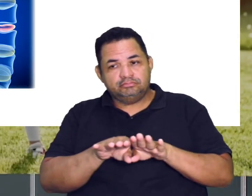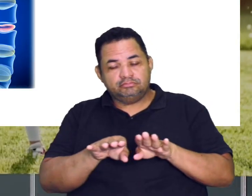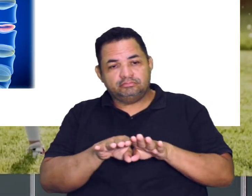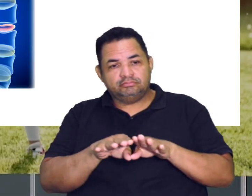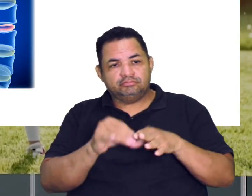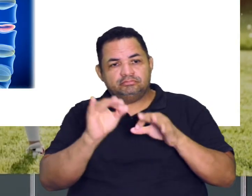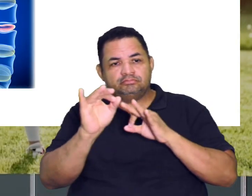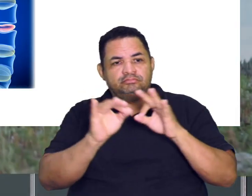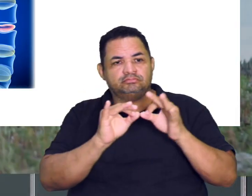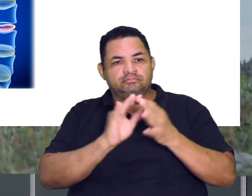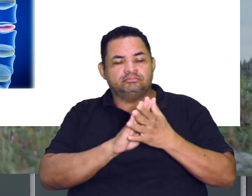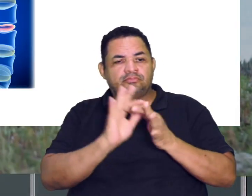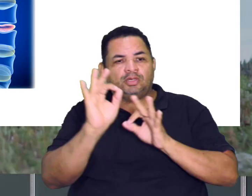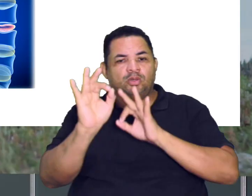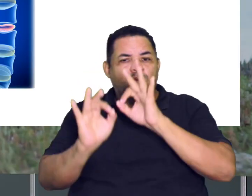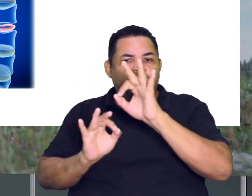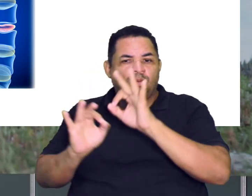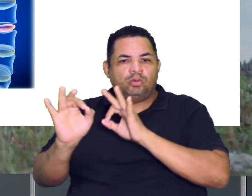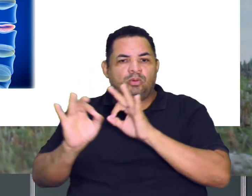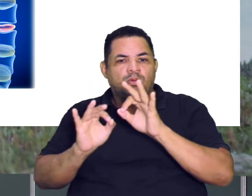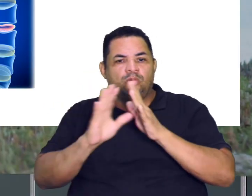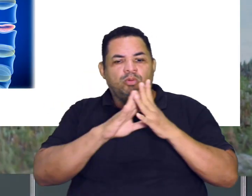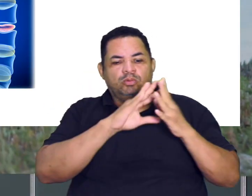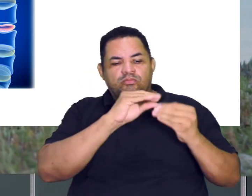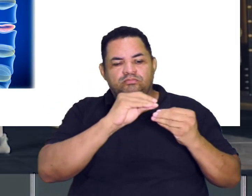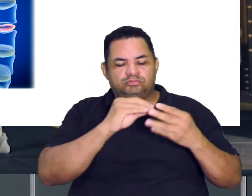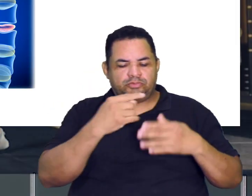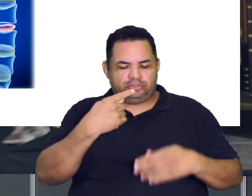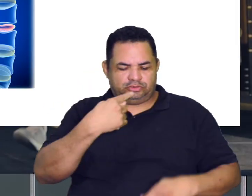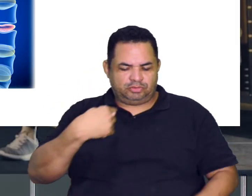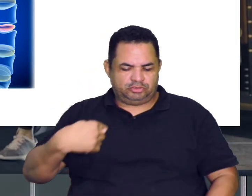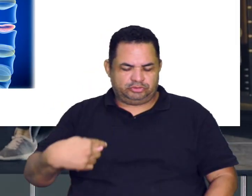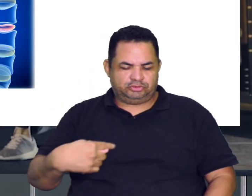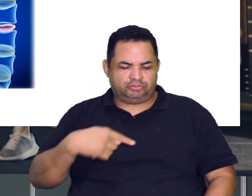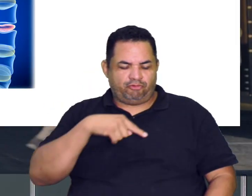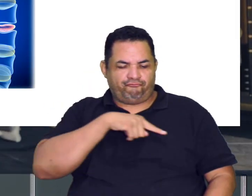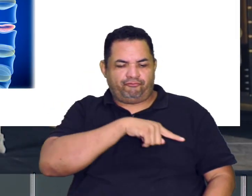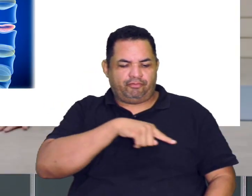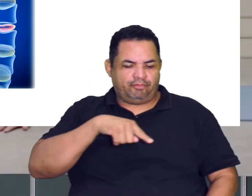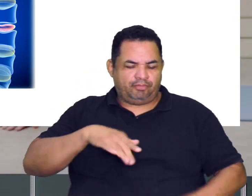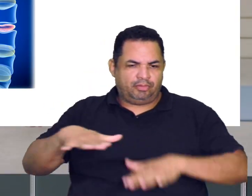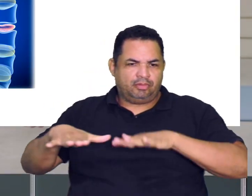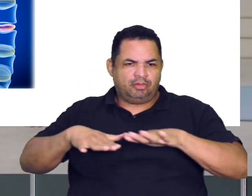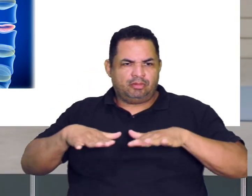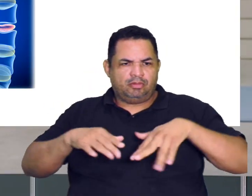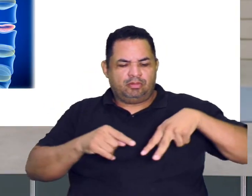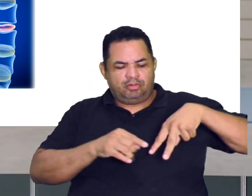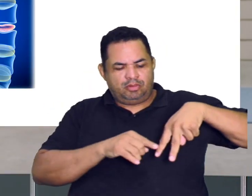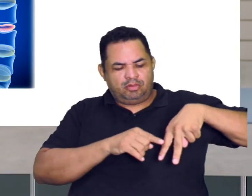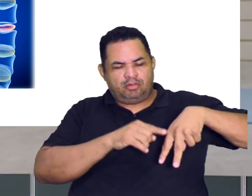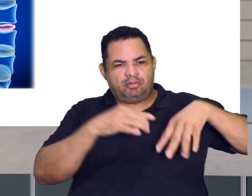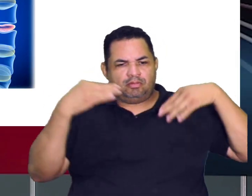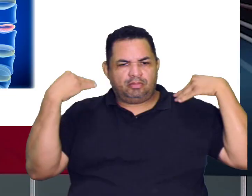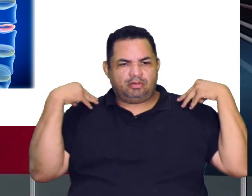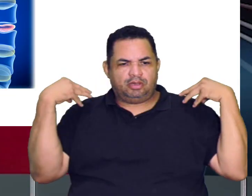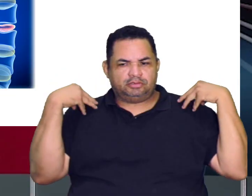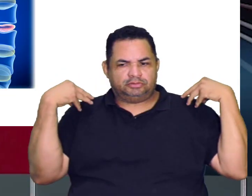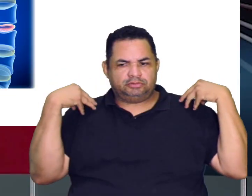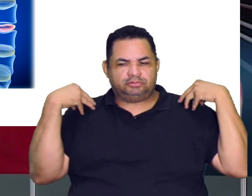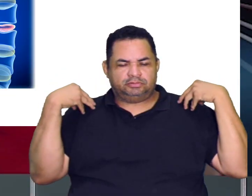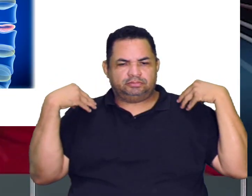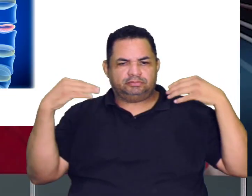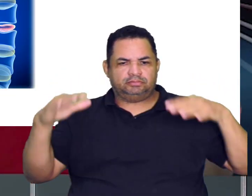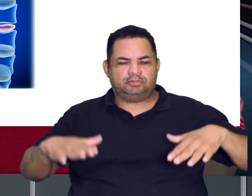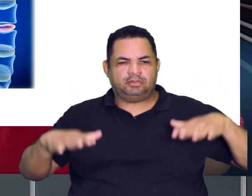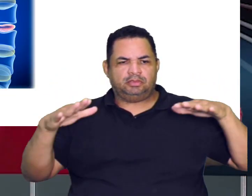tempo, também vai coordenar, vai transmitir aí esses movimentos, tá? Entre os membros superiores,